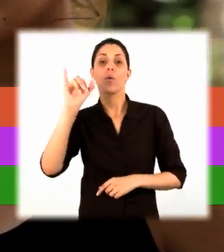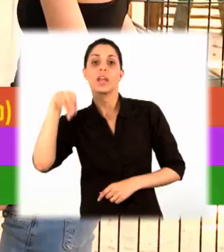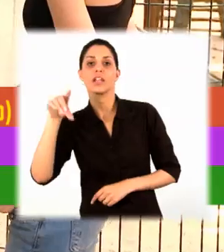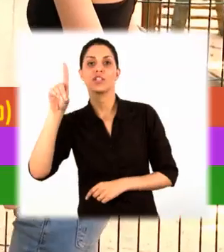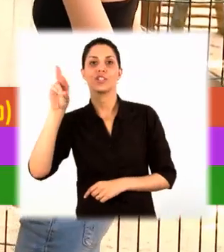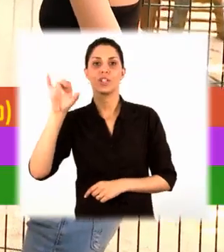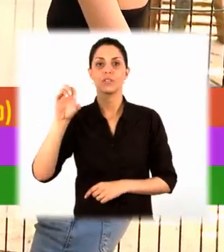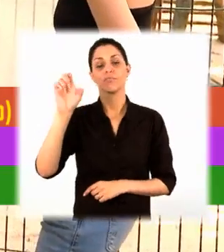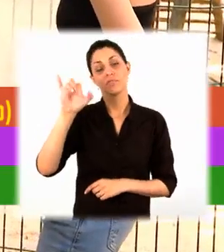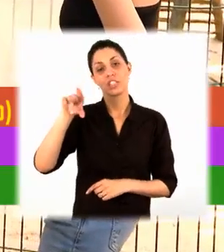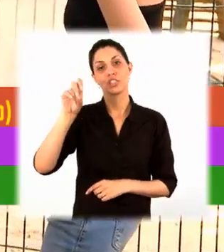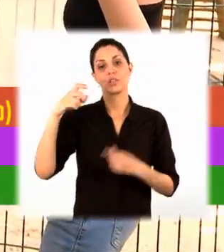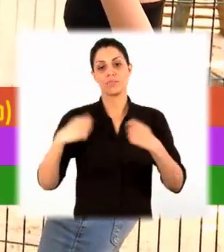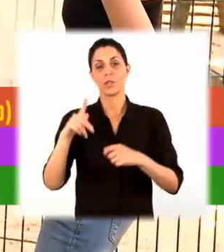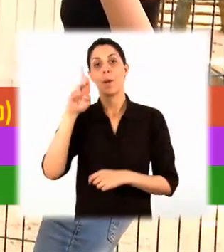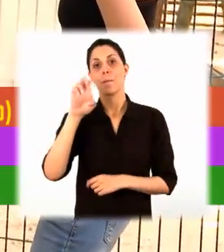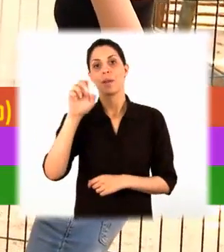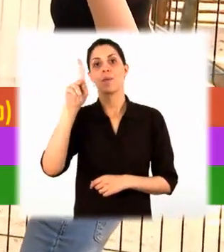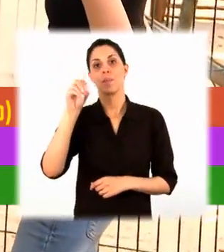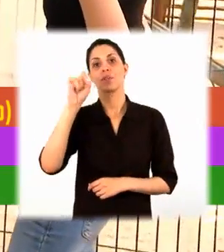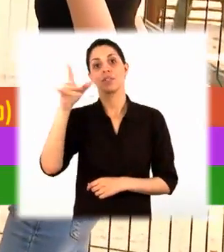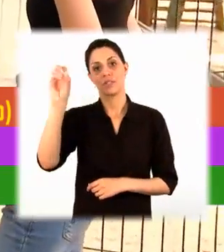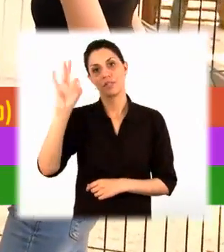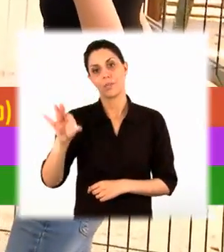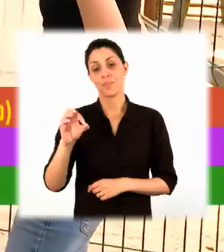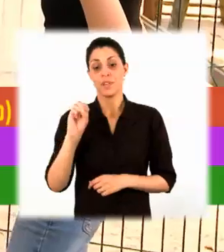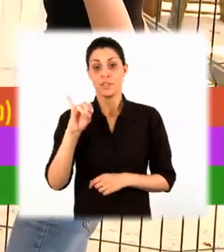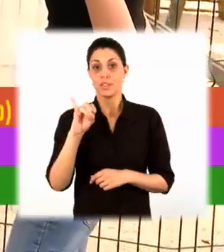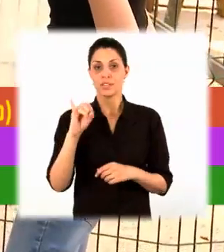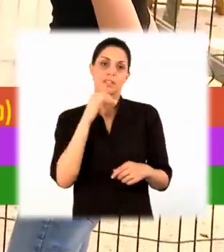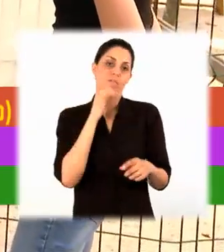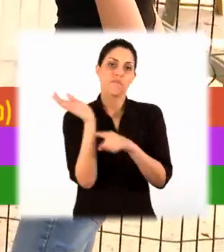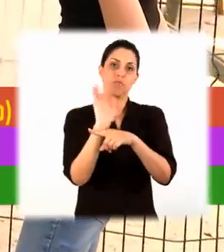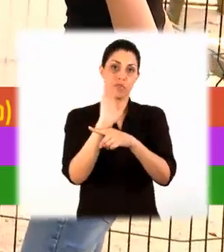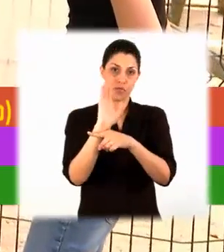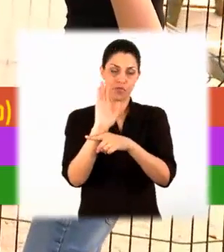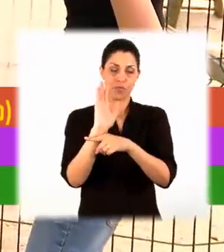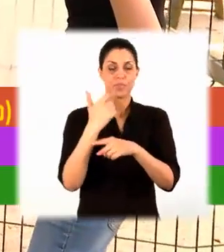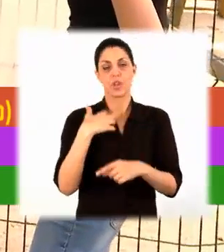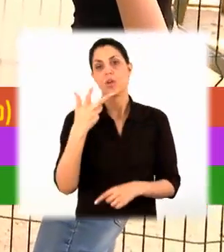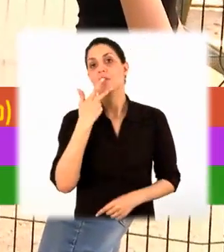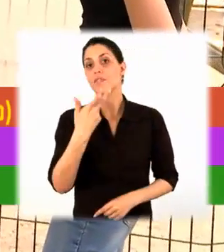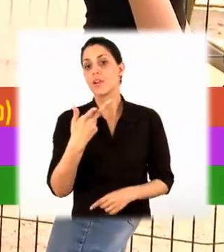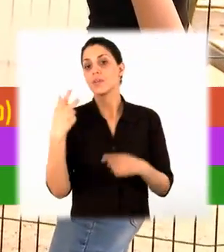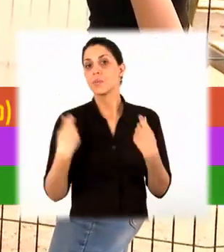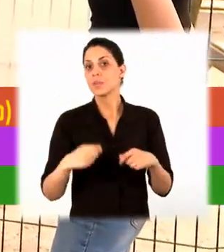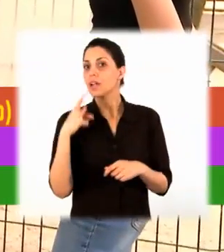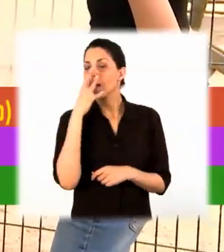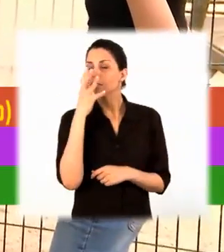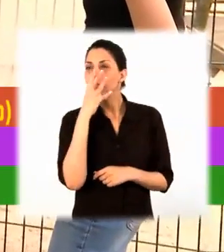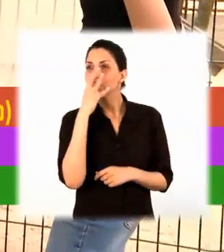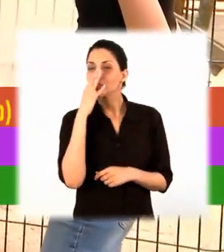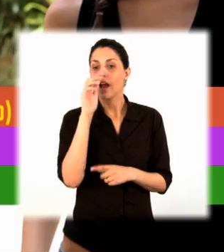Indireto. Indireto, então é uma preposição, né? Se estivesse passando um filme aqui e eu quisesse dizer que eu estou